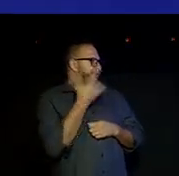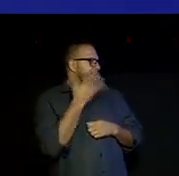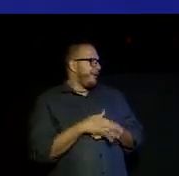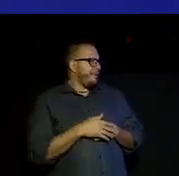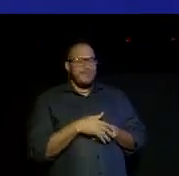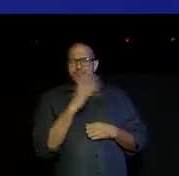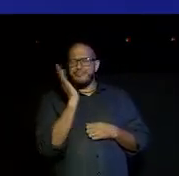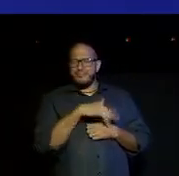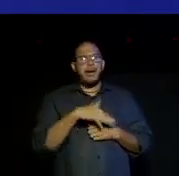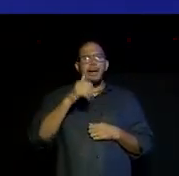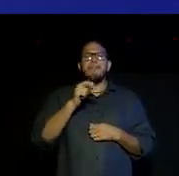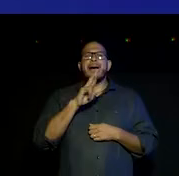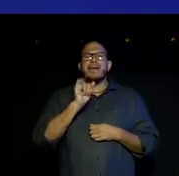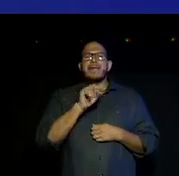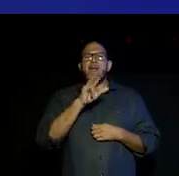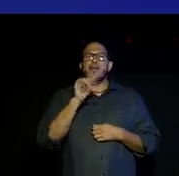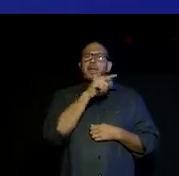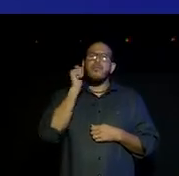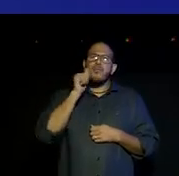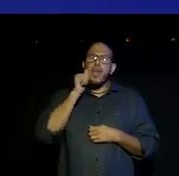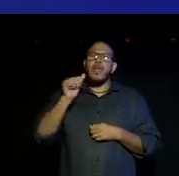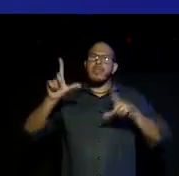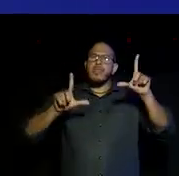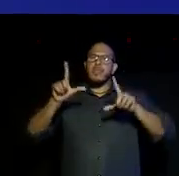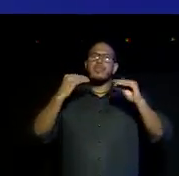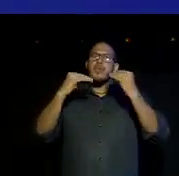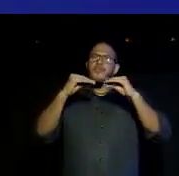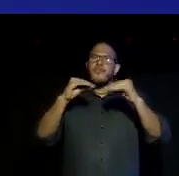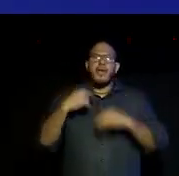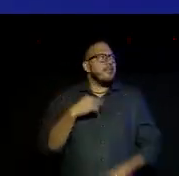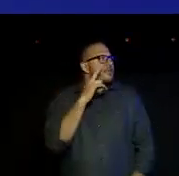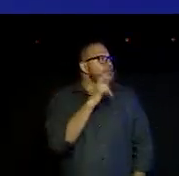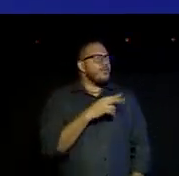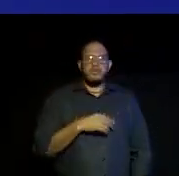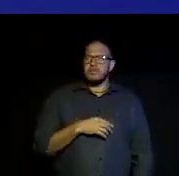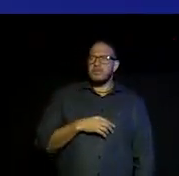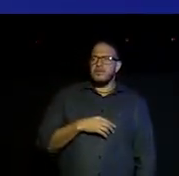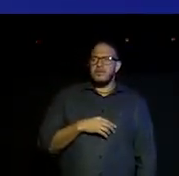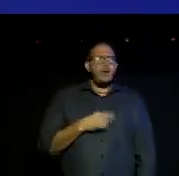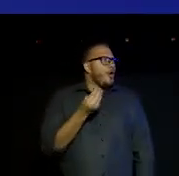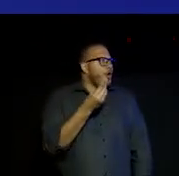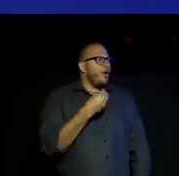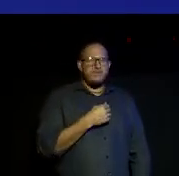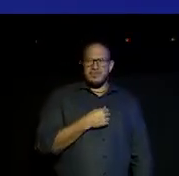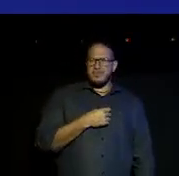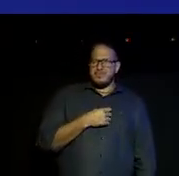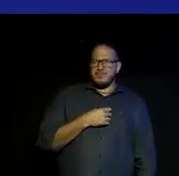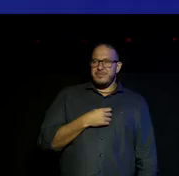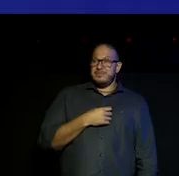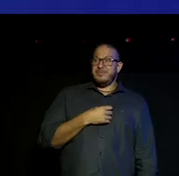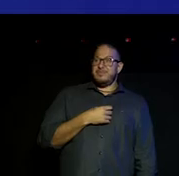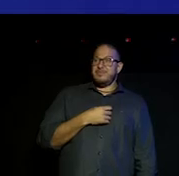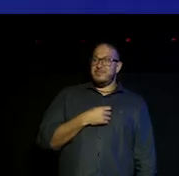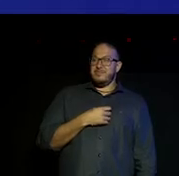sabe, a Maria Lúcia é personagem da novela, das sete. Você não viu? Que planeta você está vivendo? Eu achei